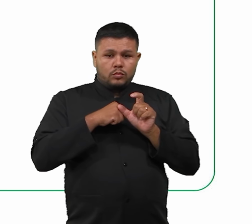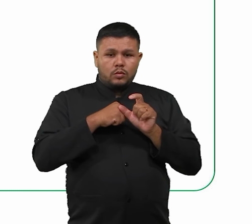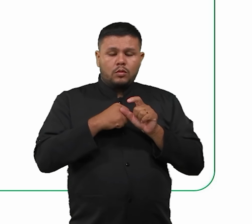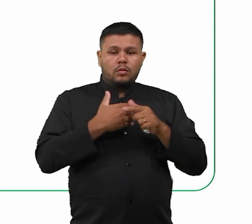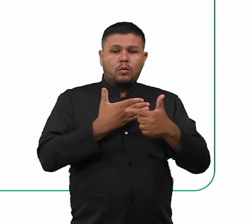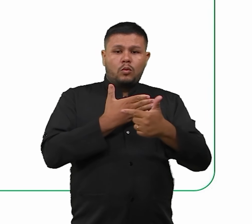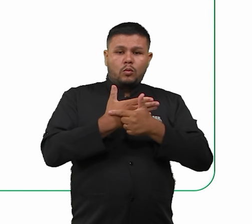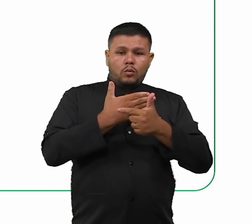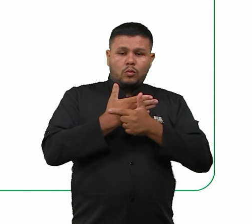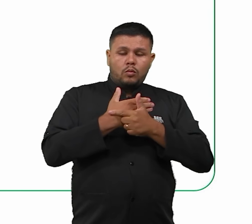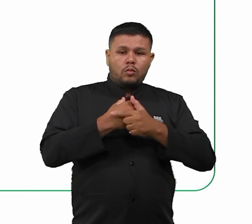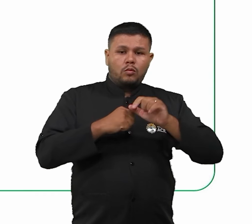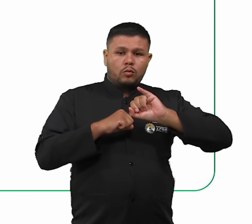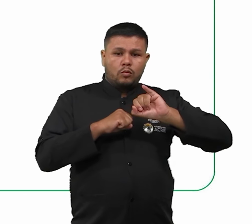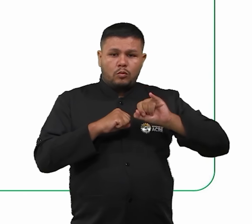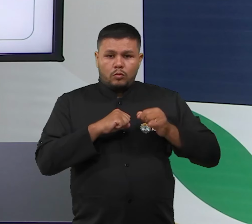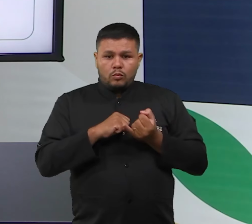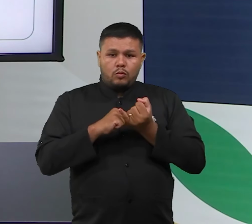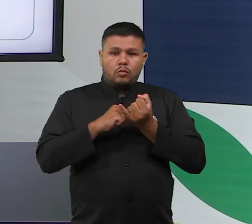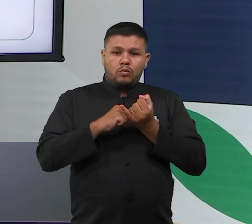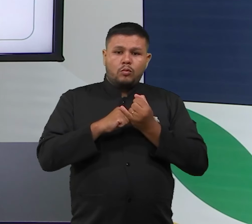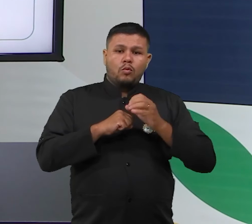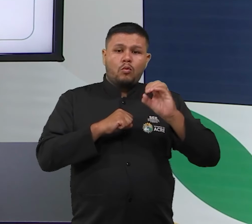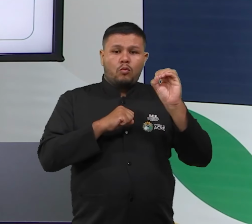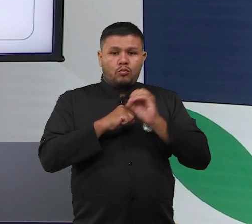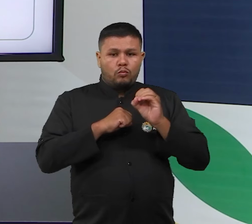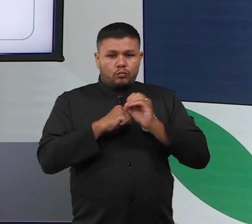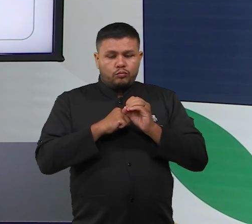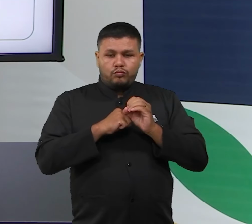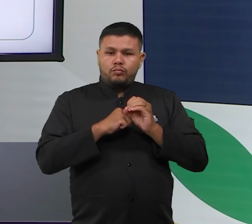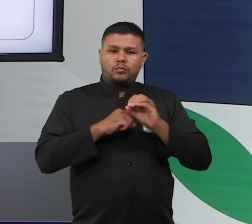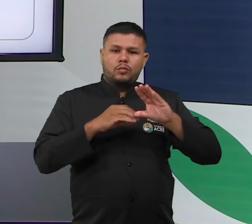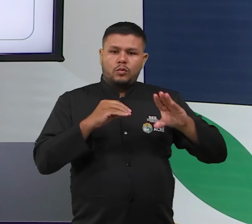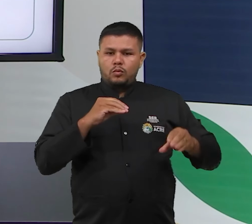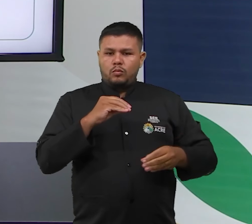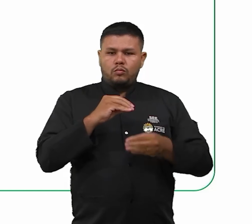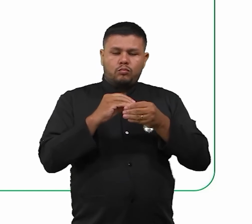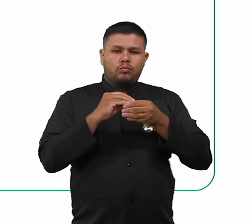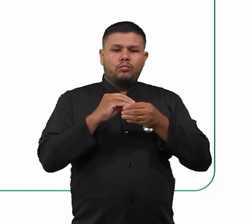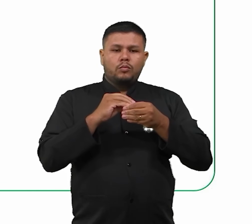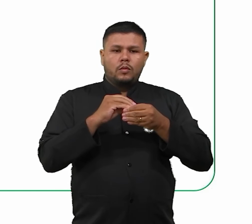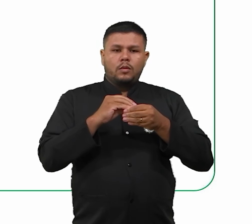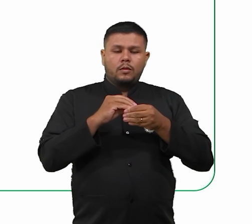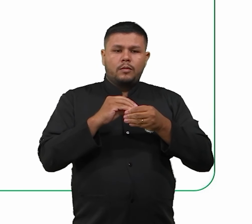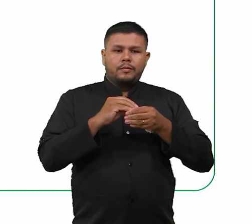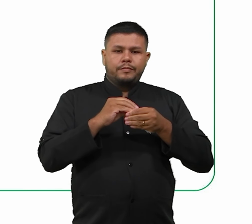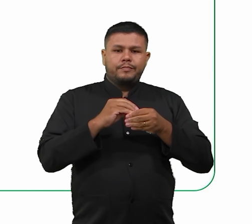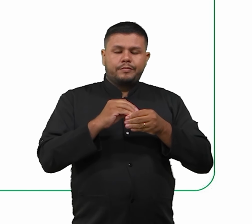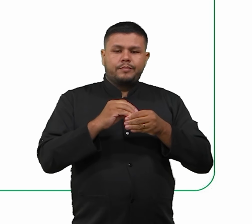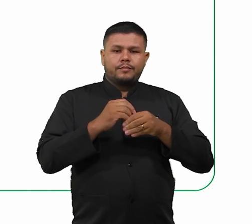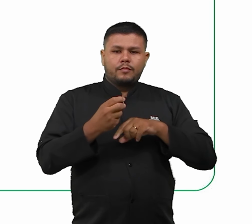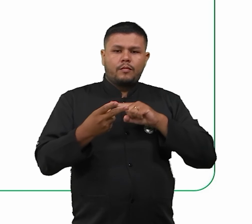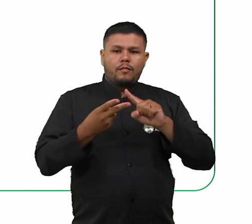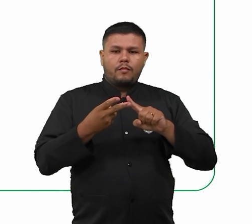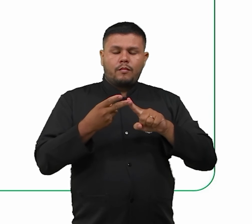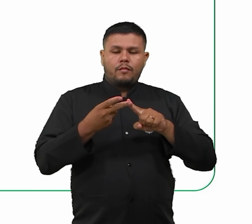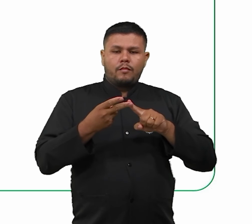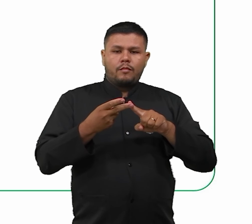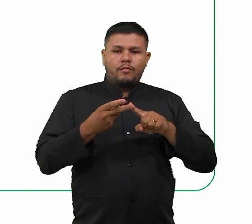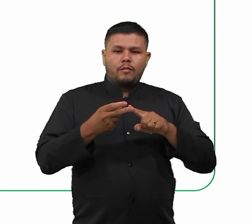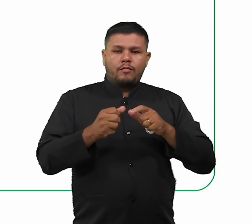de sujeito, ou então de objeto, complemento, aposto. As adjetivas, que têm função